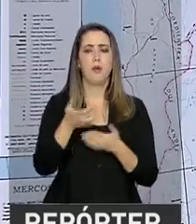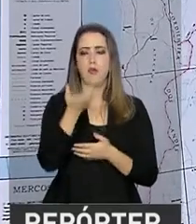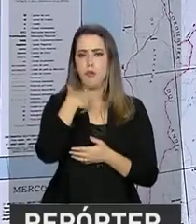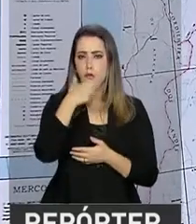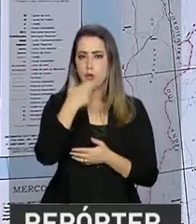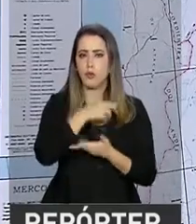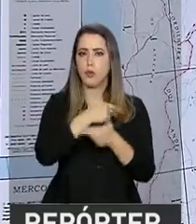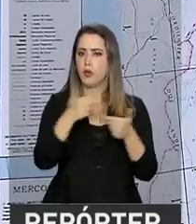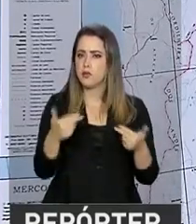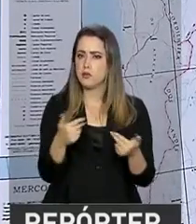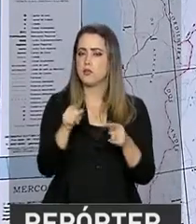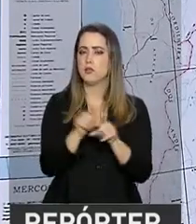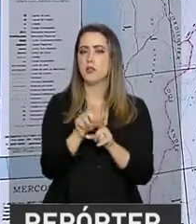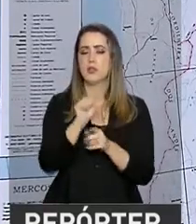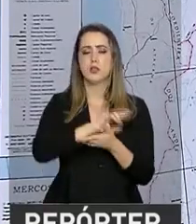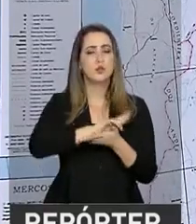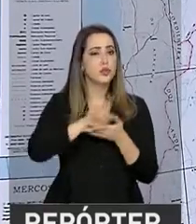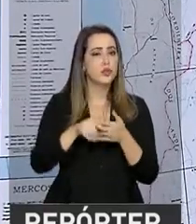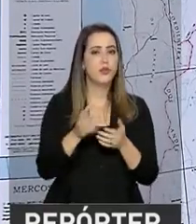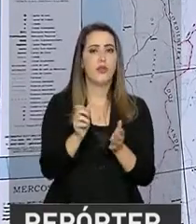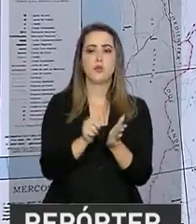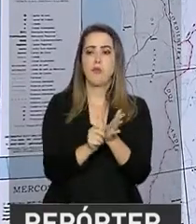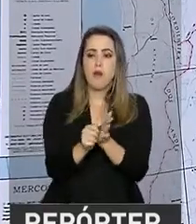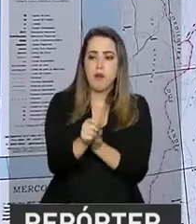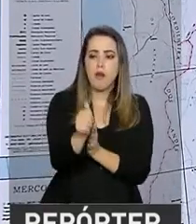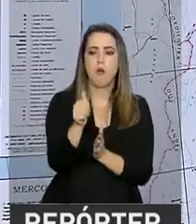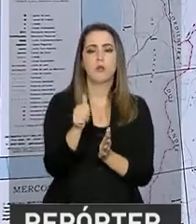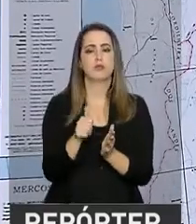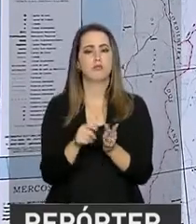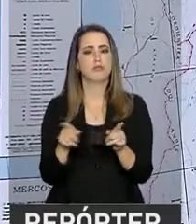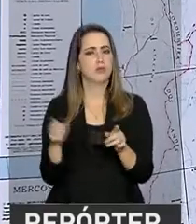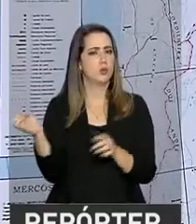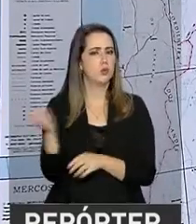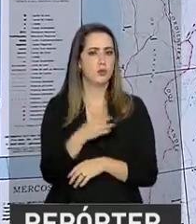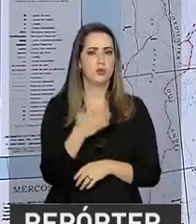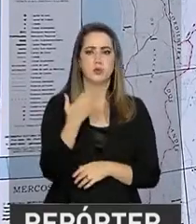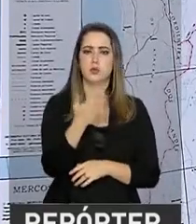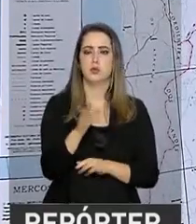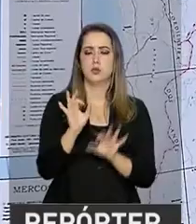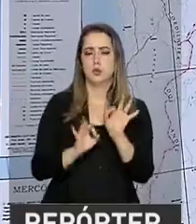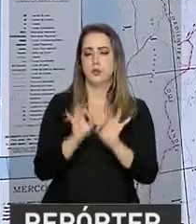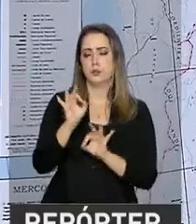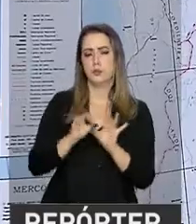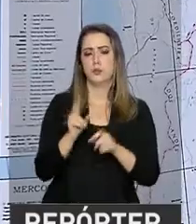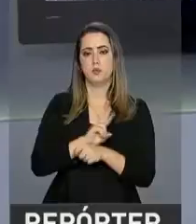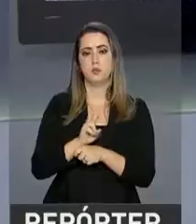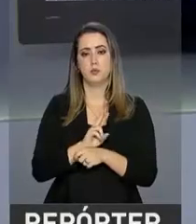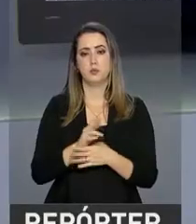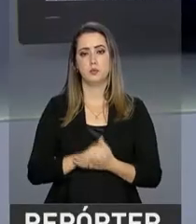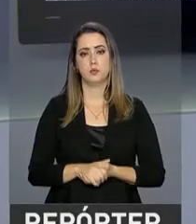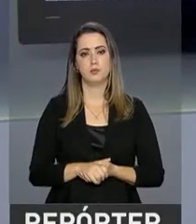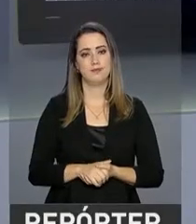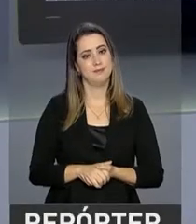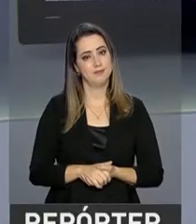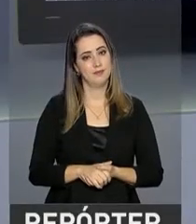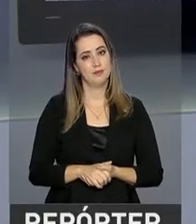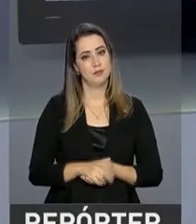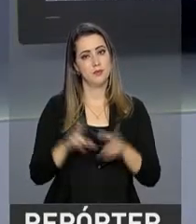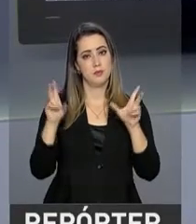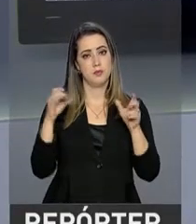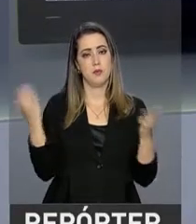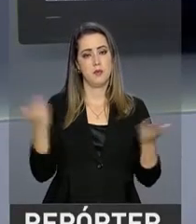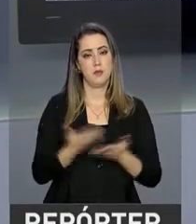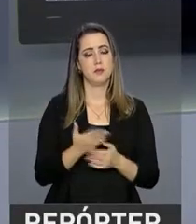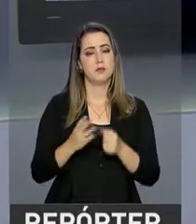frutas, enfim, grãos, nessa nova estrutura de fiscalização. E o assunto